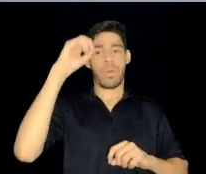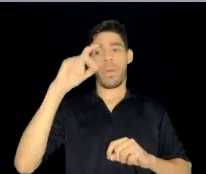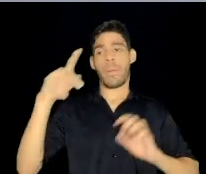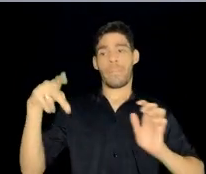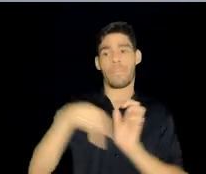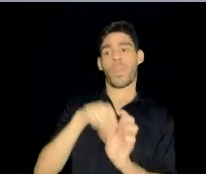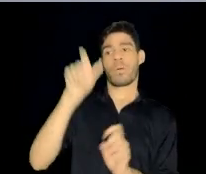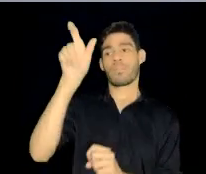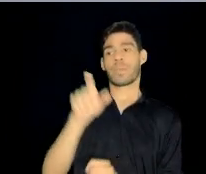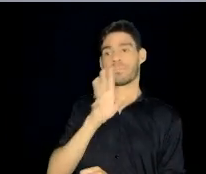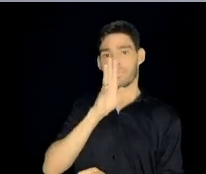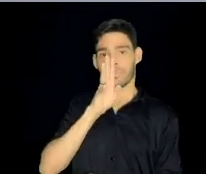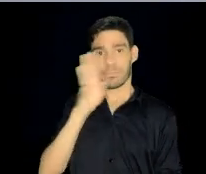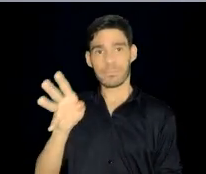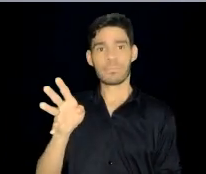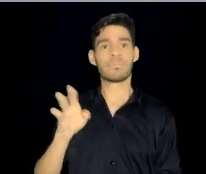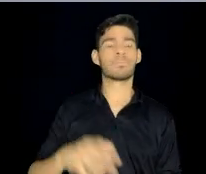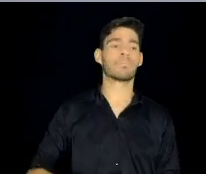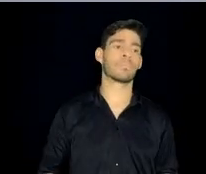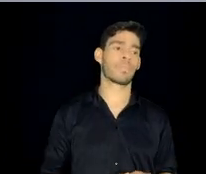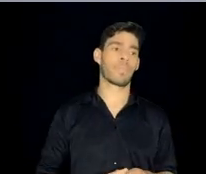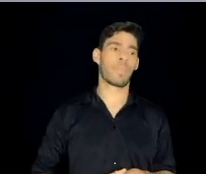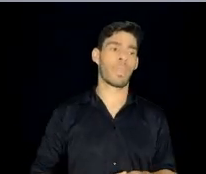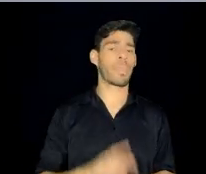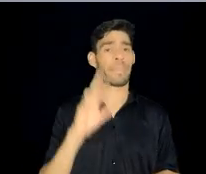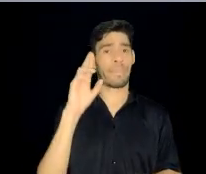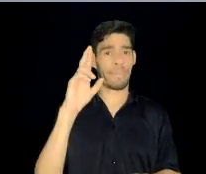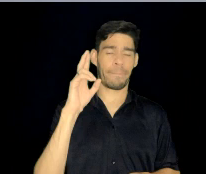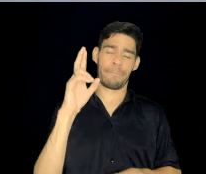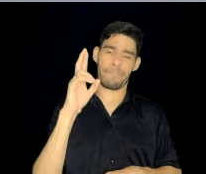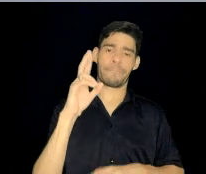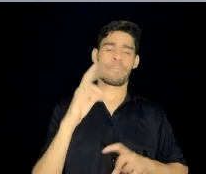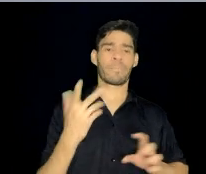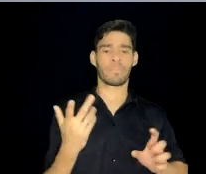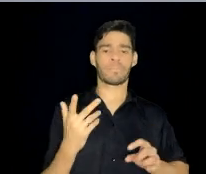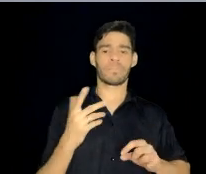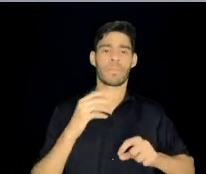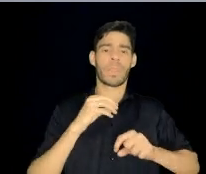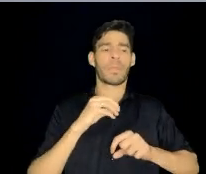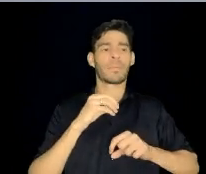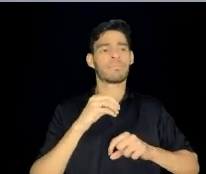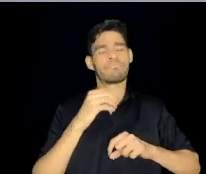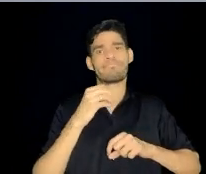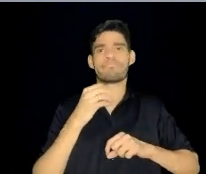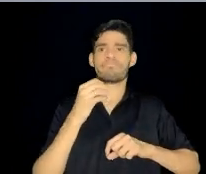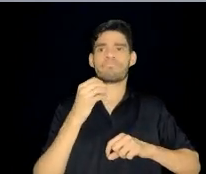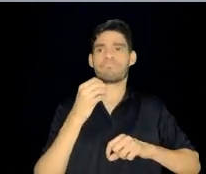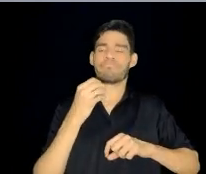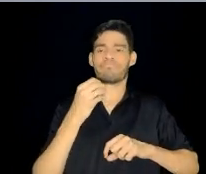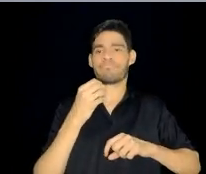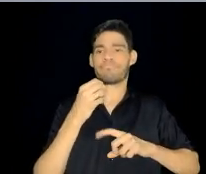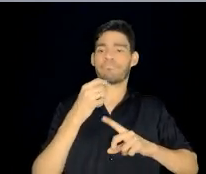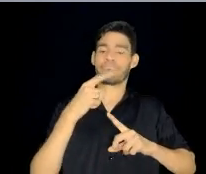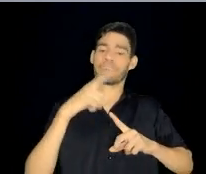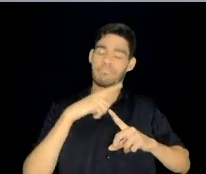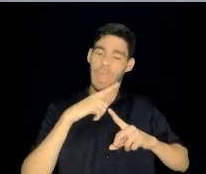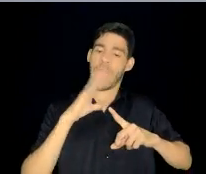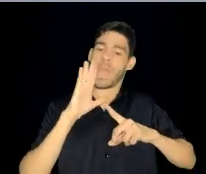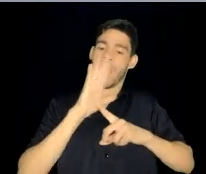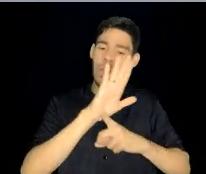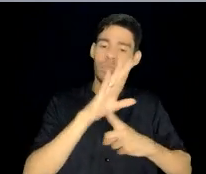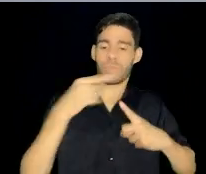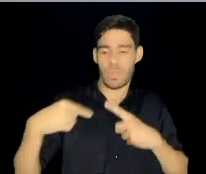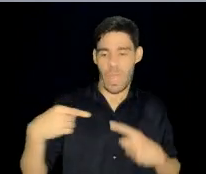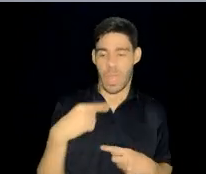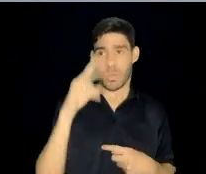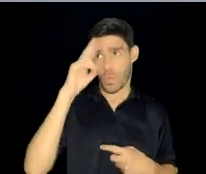de inocência é da acusação. Tá? Então, eu espero ter contribuído para o debate,